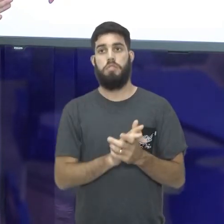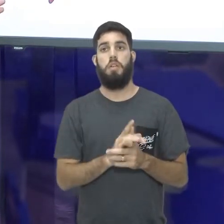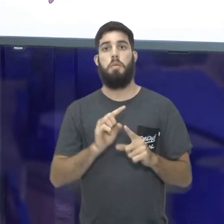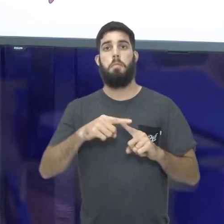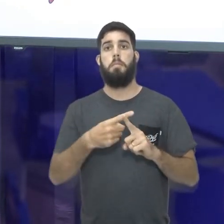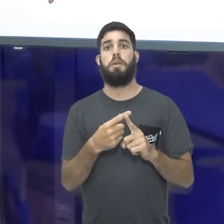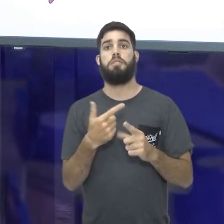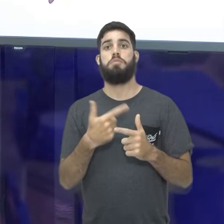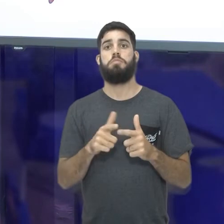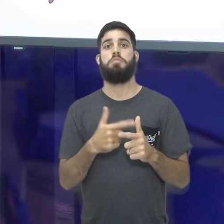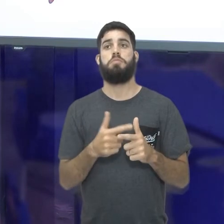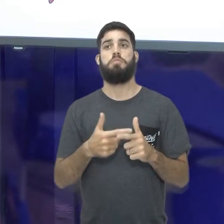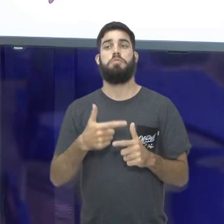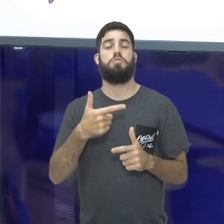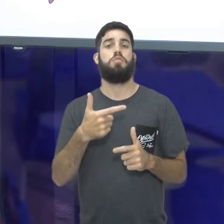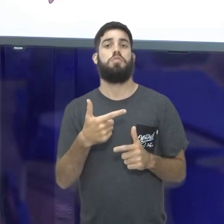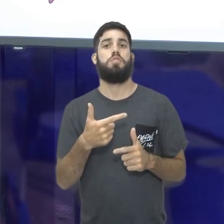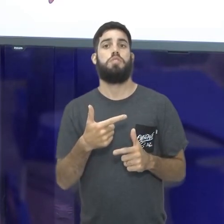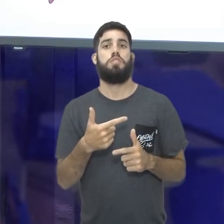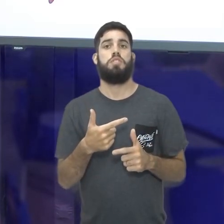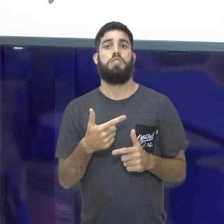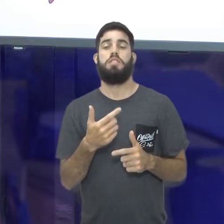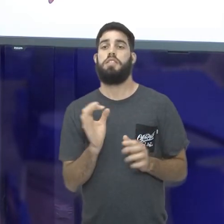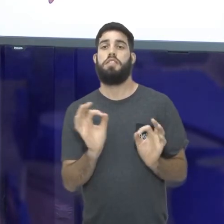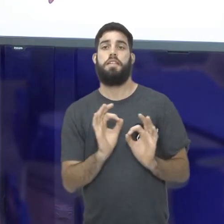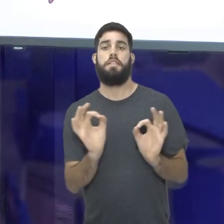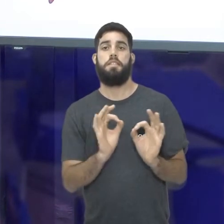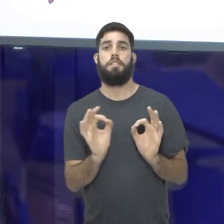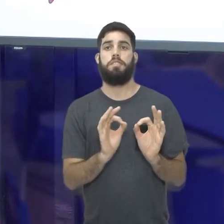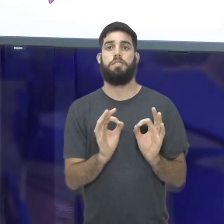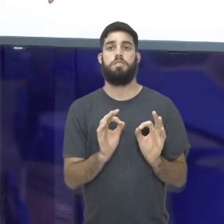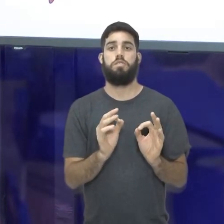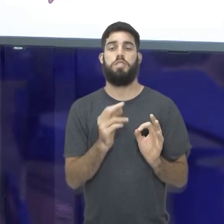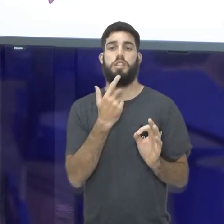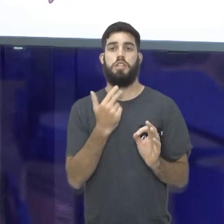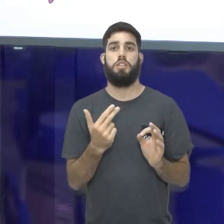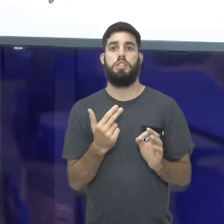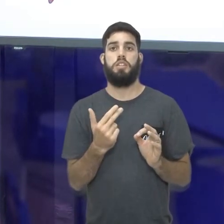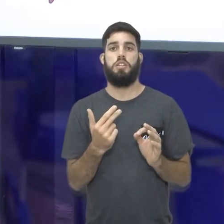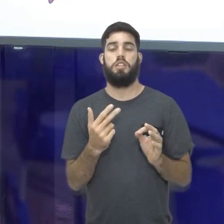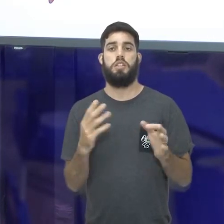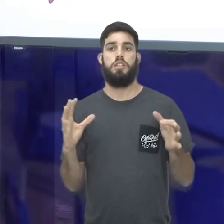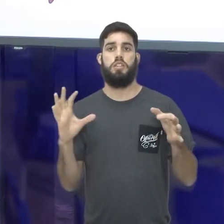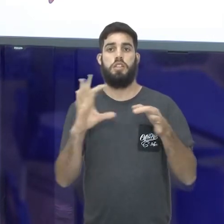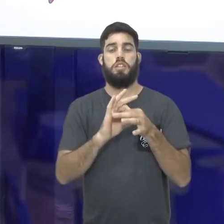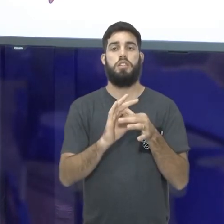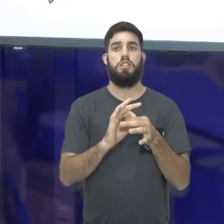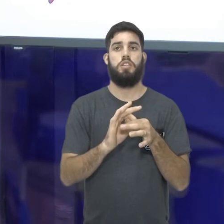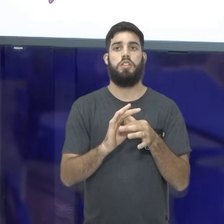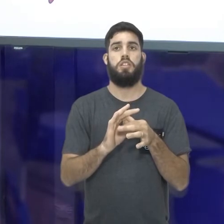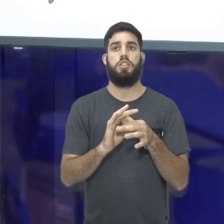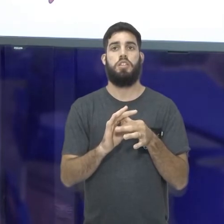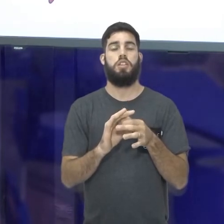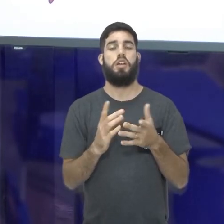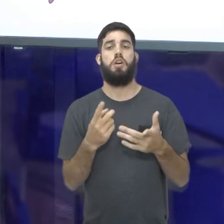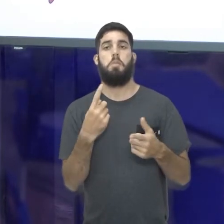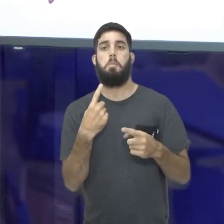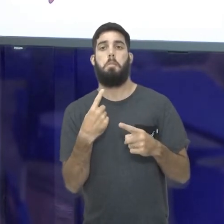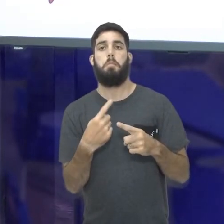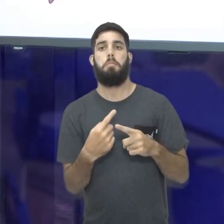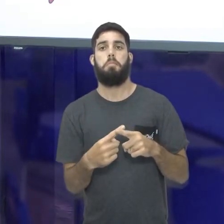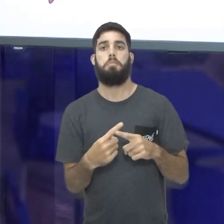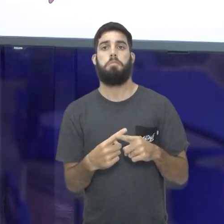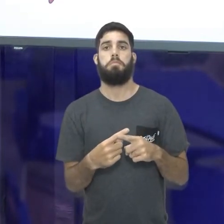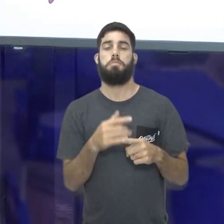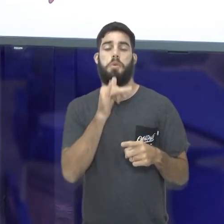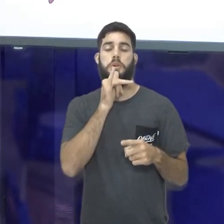problema 2, ele não vai trazer uma linguagem materna que vai juntar, unificar aqui com o nosso